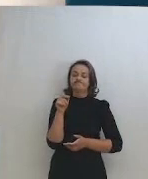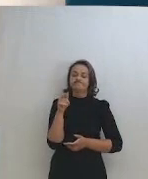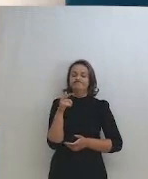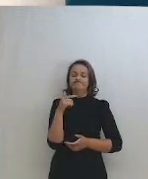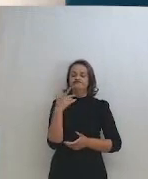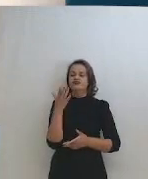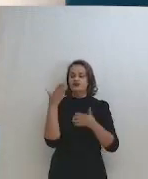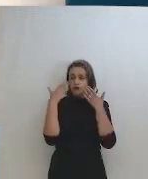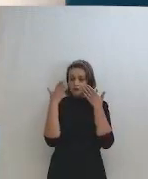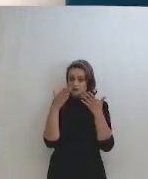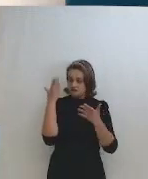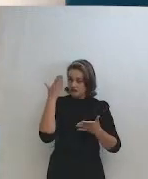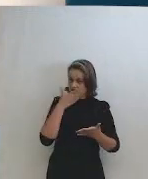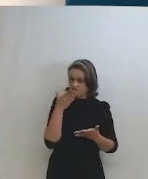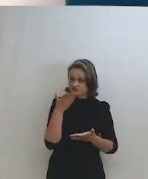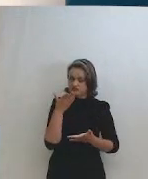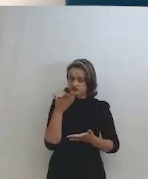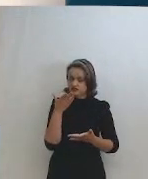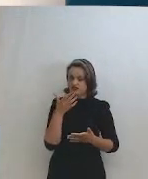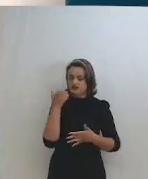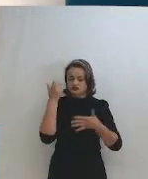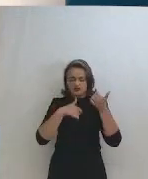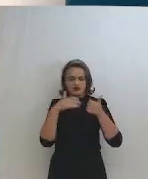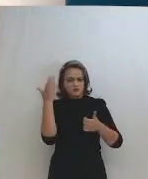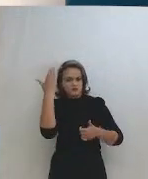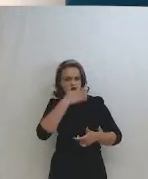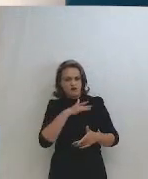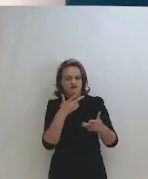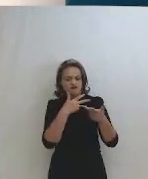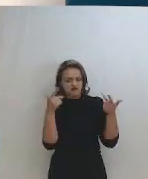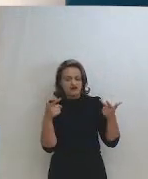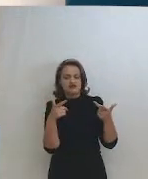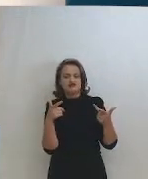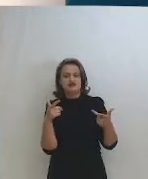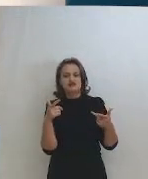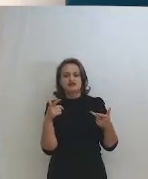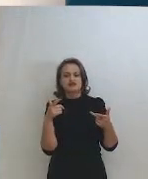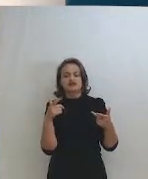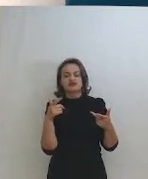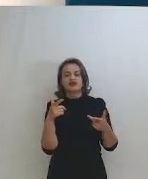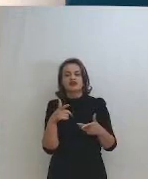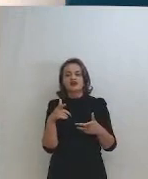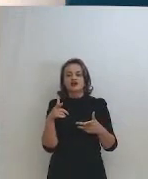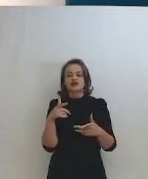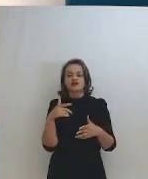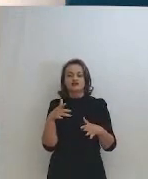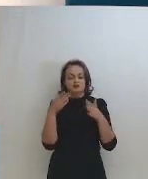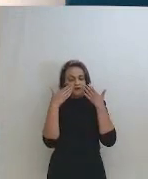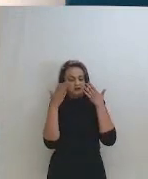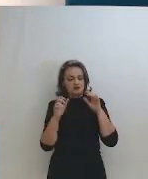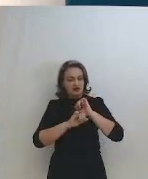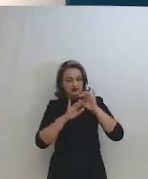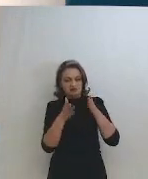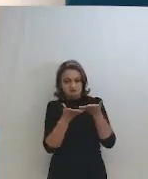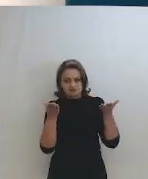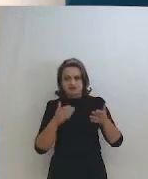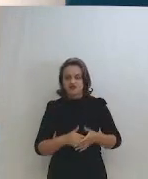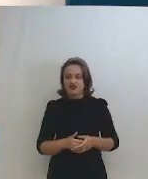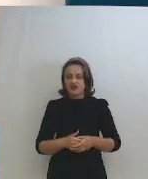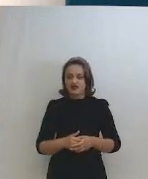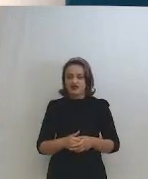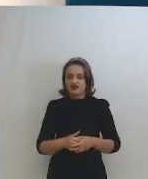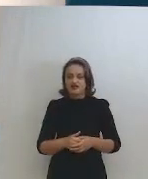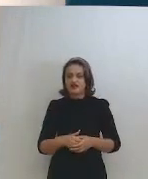demonstrações, seguidas provas, seguidas circunstâncias minudantemente demonstradas, e por conta disso não vejo